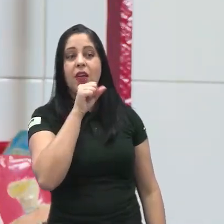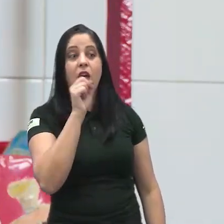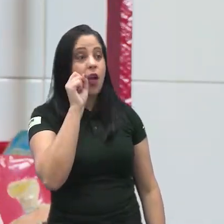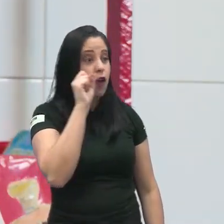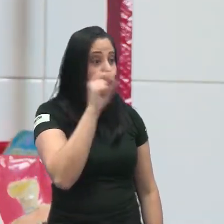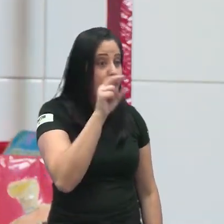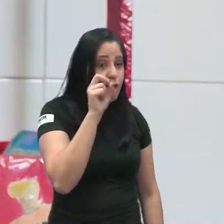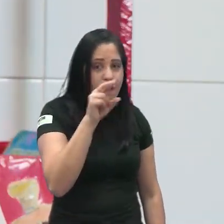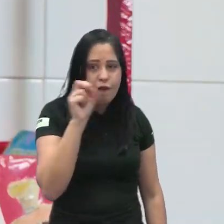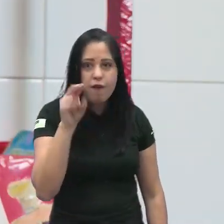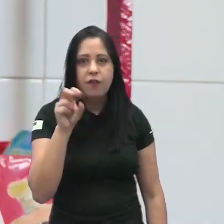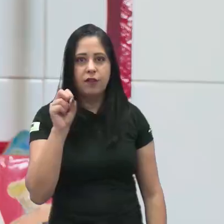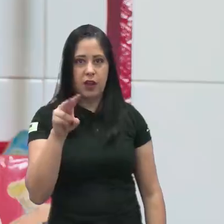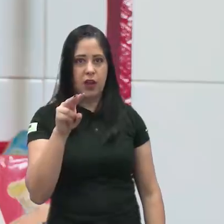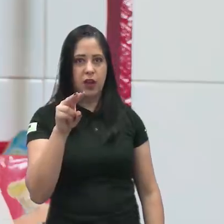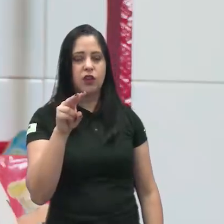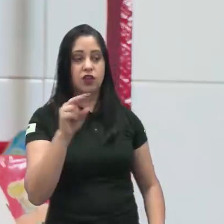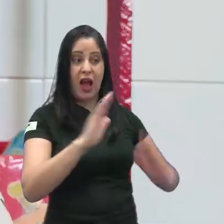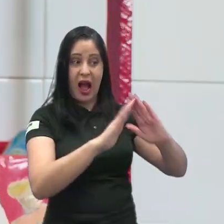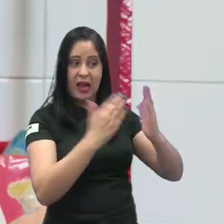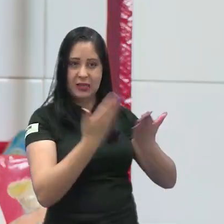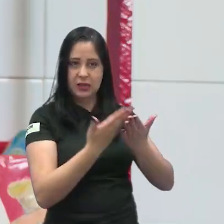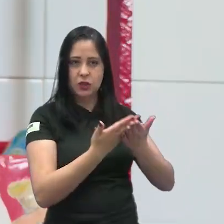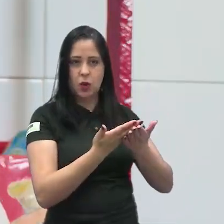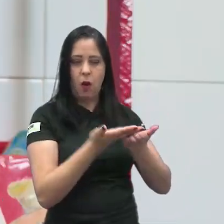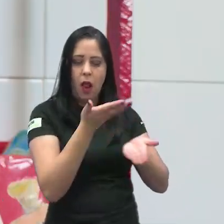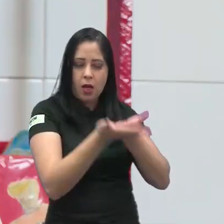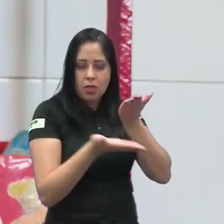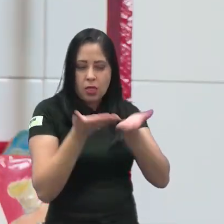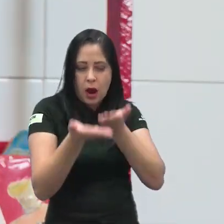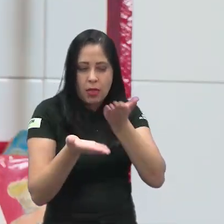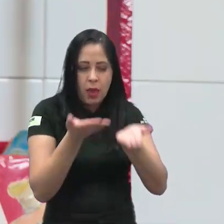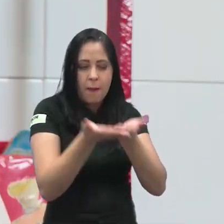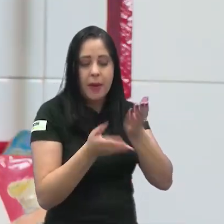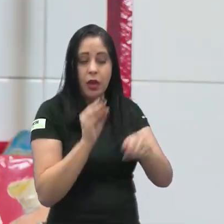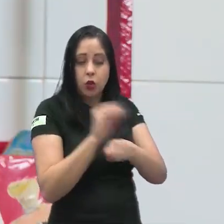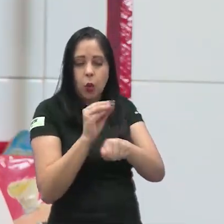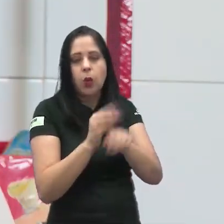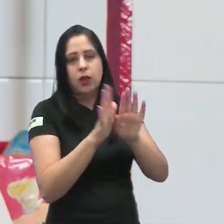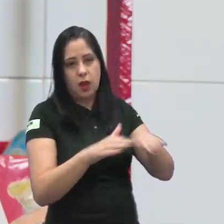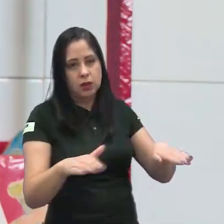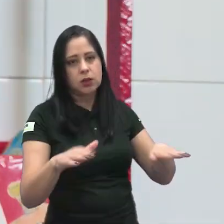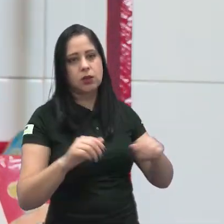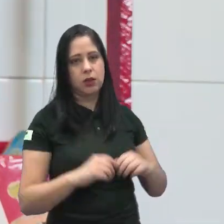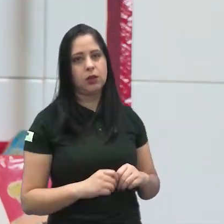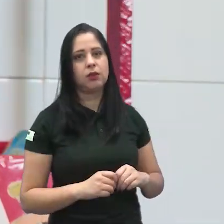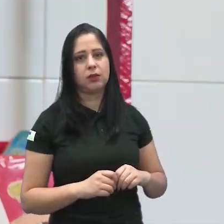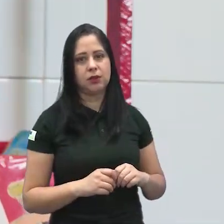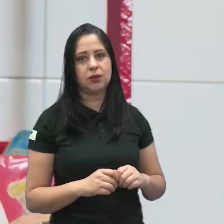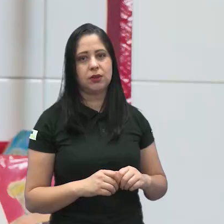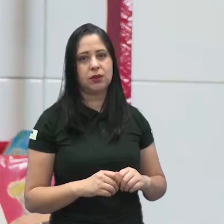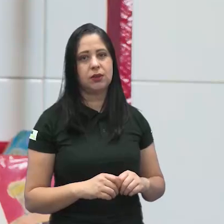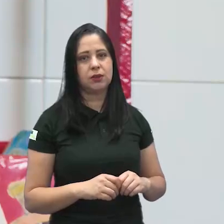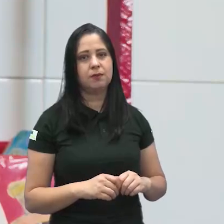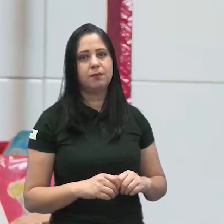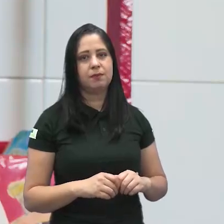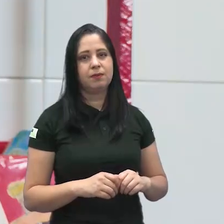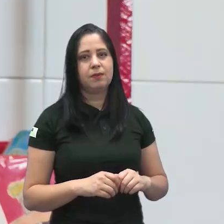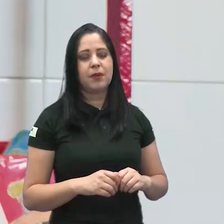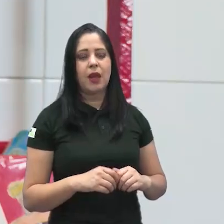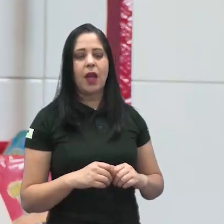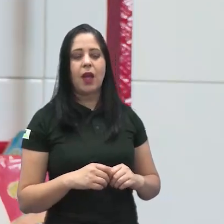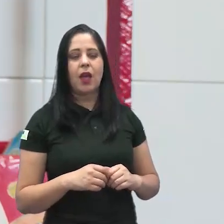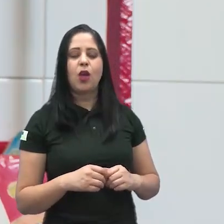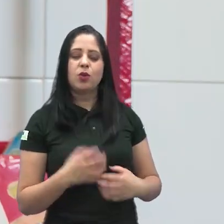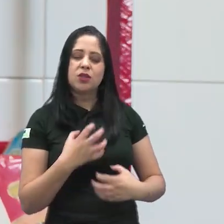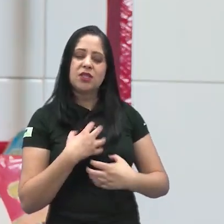né? O tratamento de todos os funcionários, né? Com as crianças, né? Então acho que eu tenho sim um sentimento